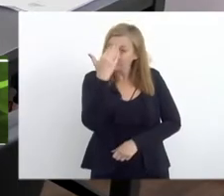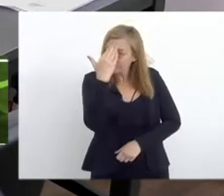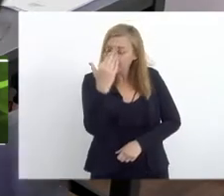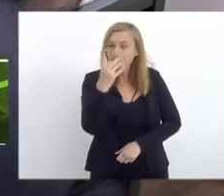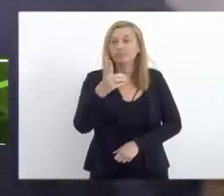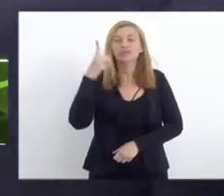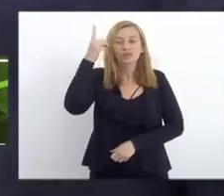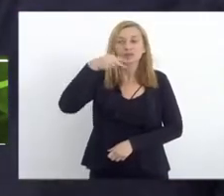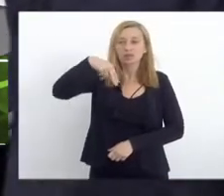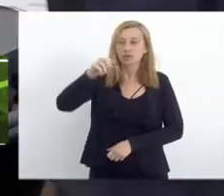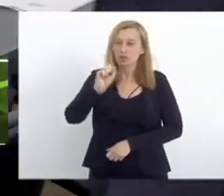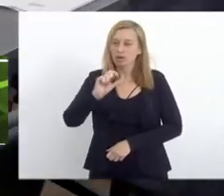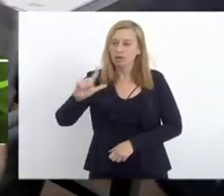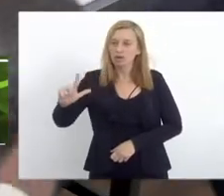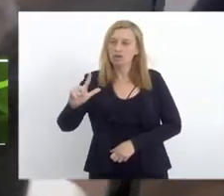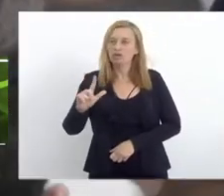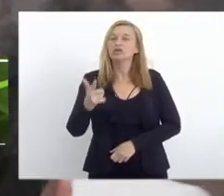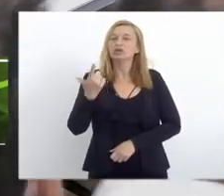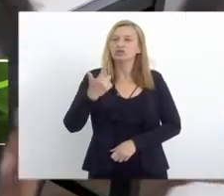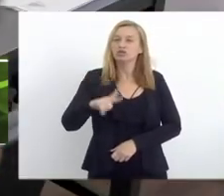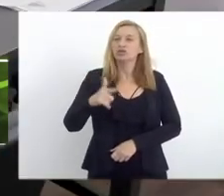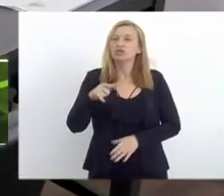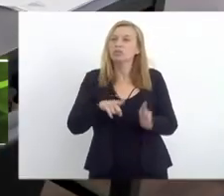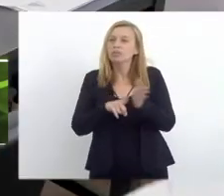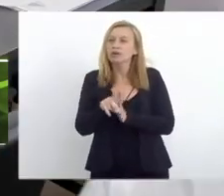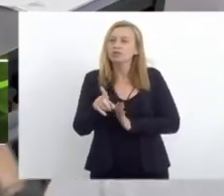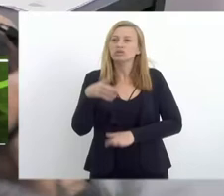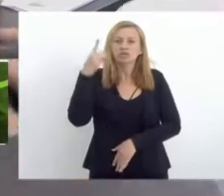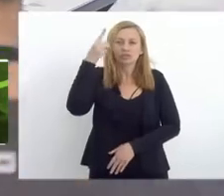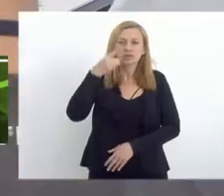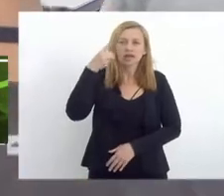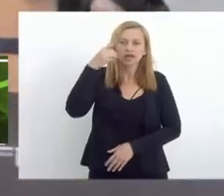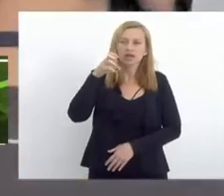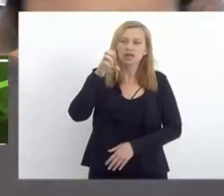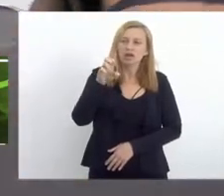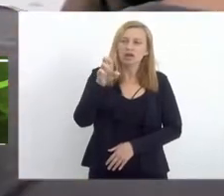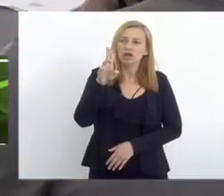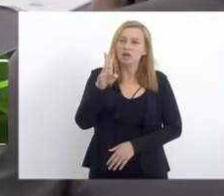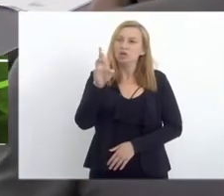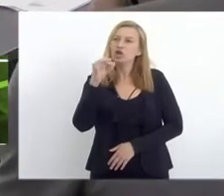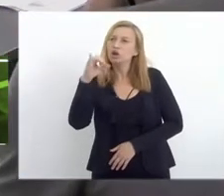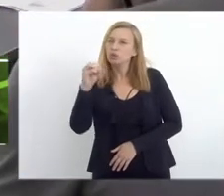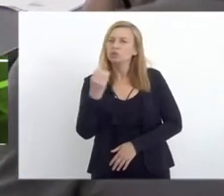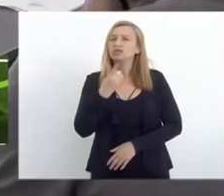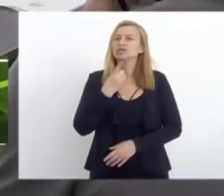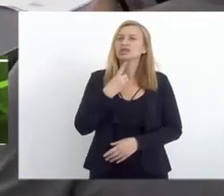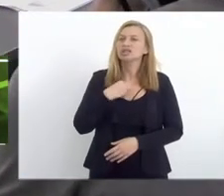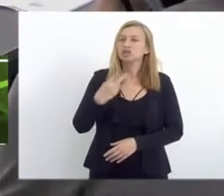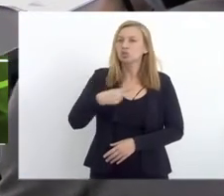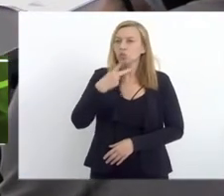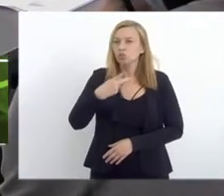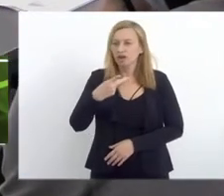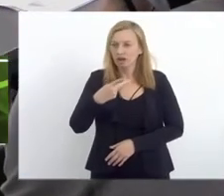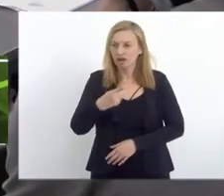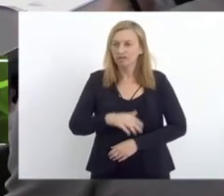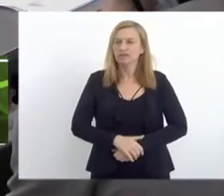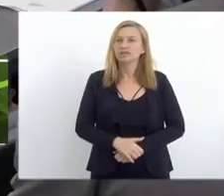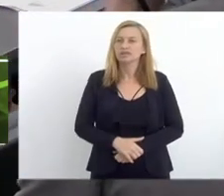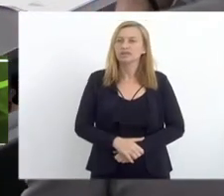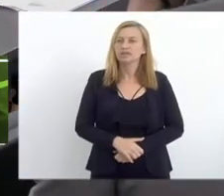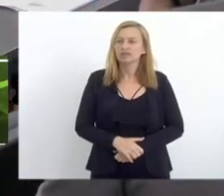Obrigado, deputado Noel de Carvalho. Mais uma vez eu pergunto ao deputado Eurico Júnior se deseja fazer uso da... fazer